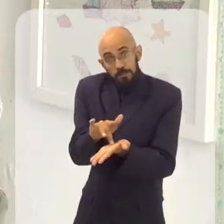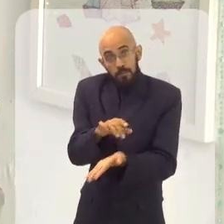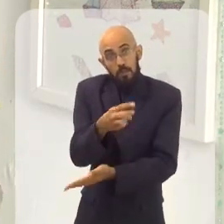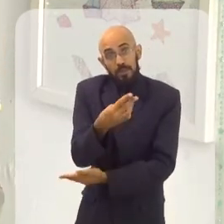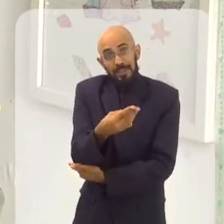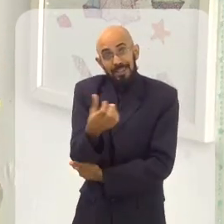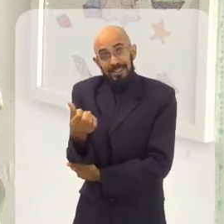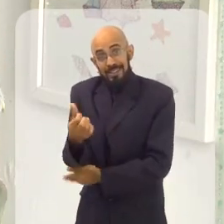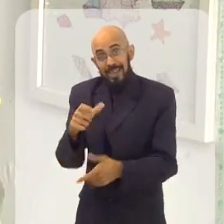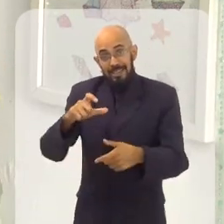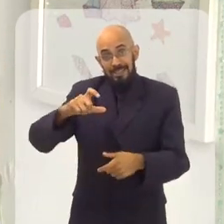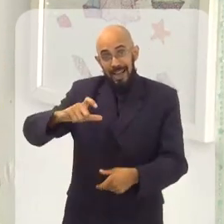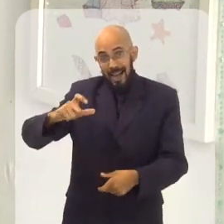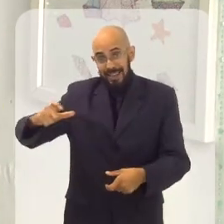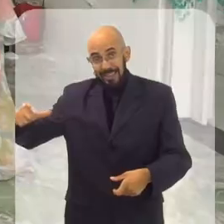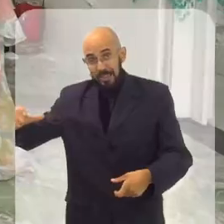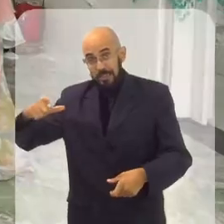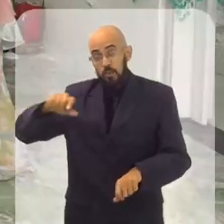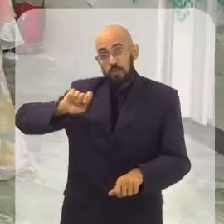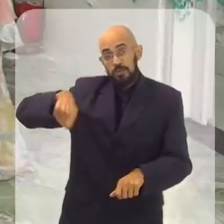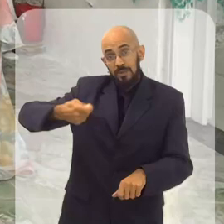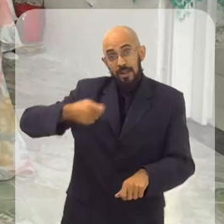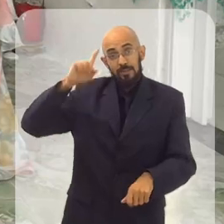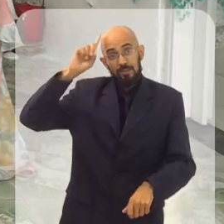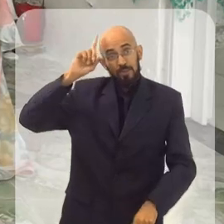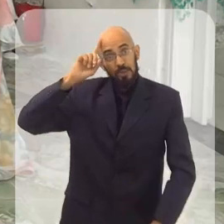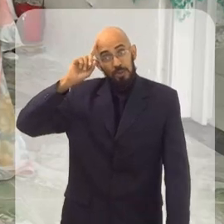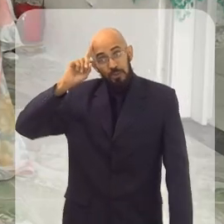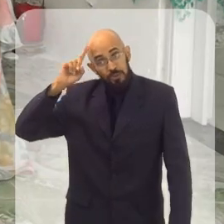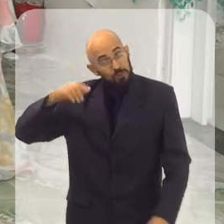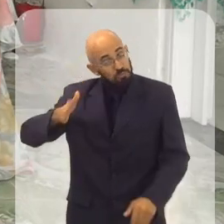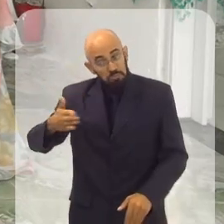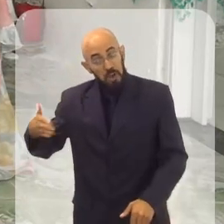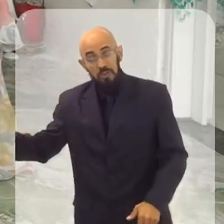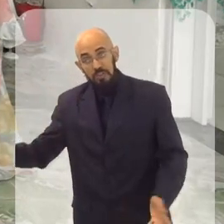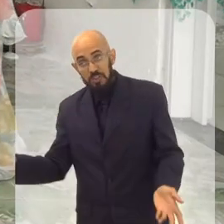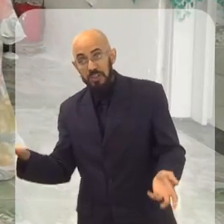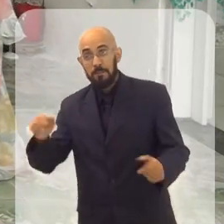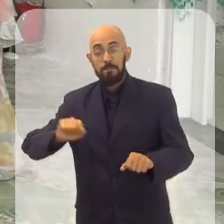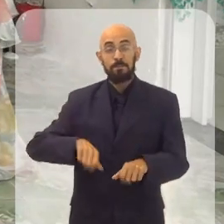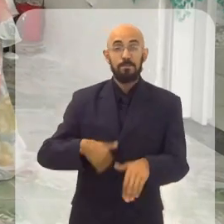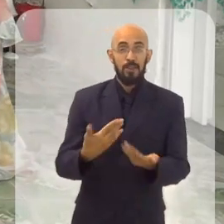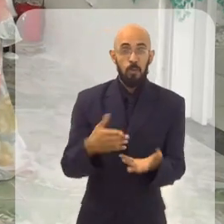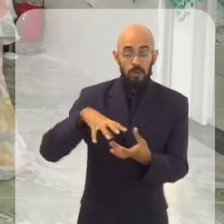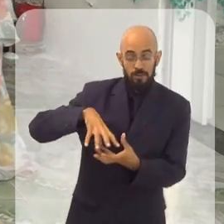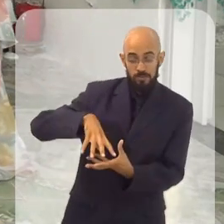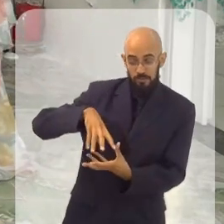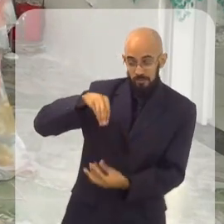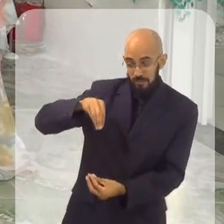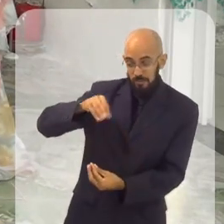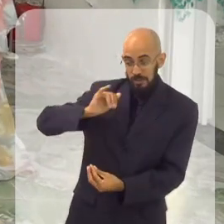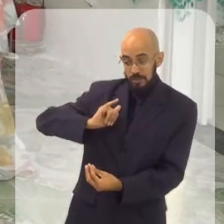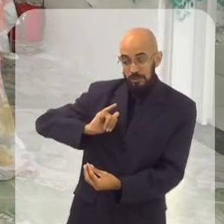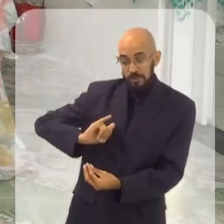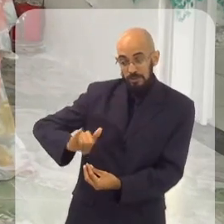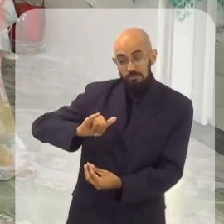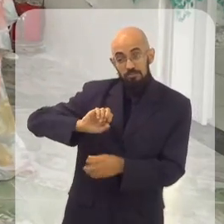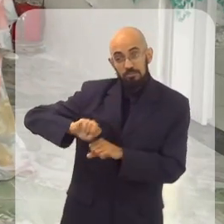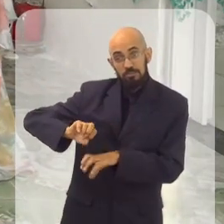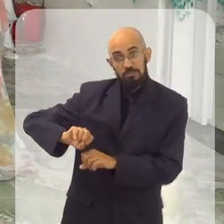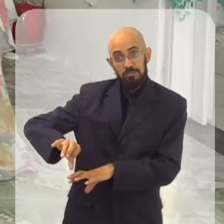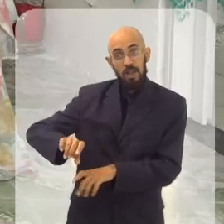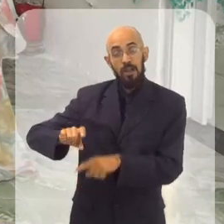36 cartas, com símbolos do dia a dia. Então, a etnia cigana, os ciganos, oraculavam com o baralho